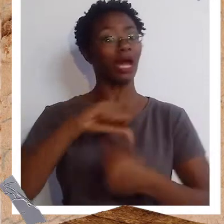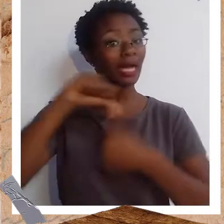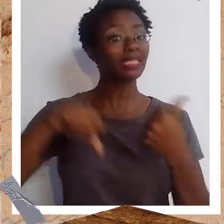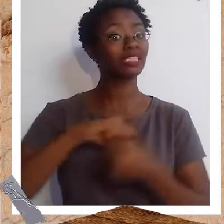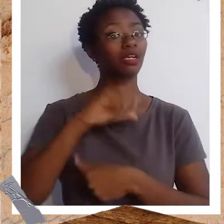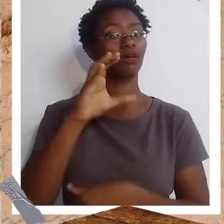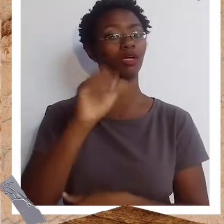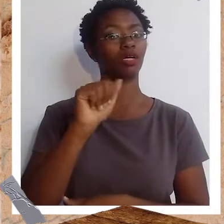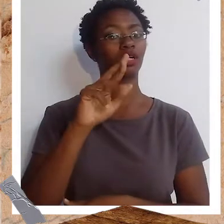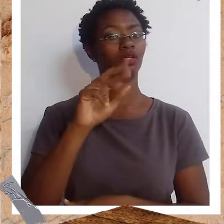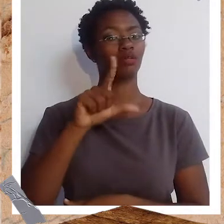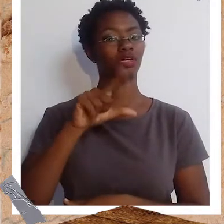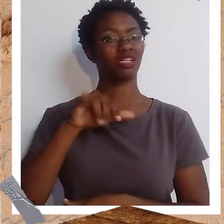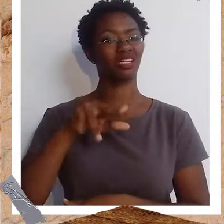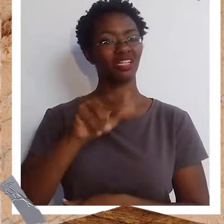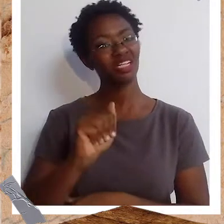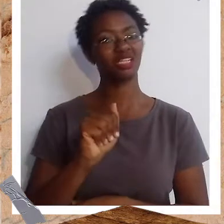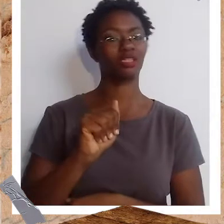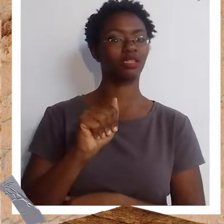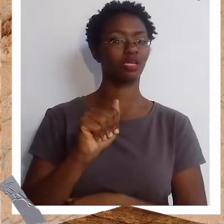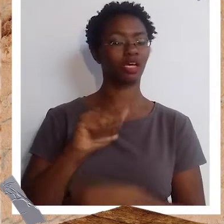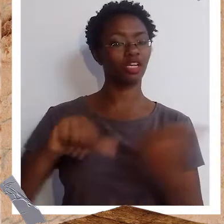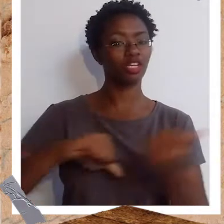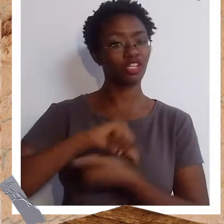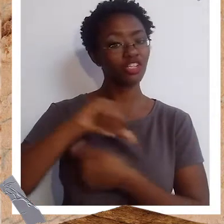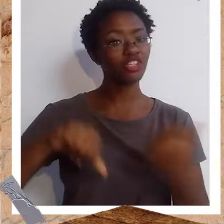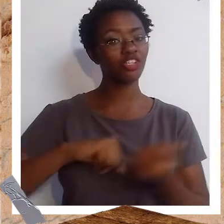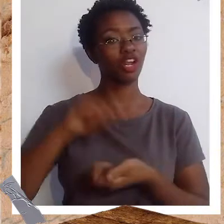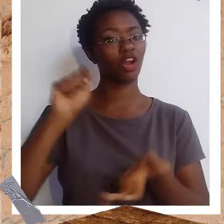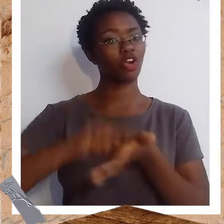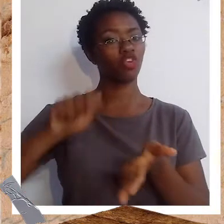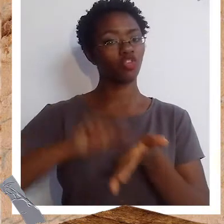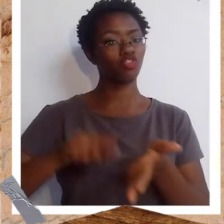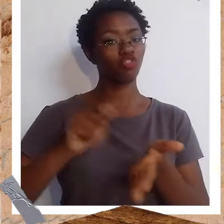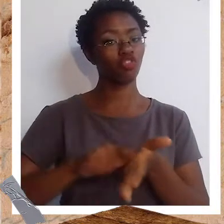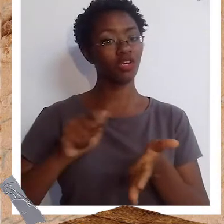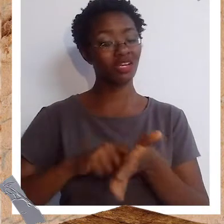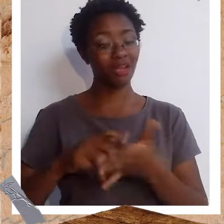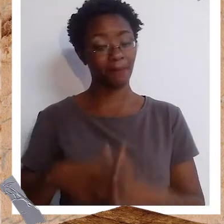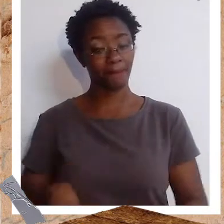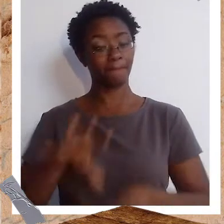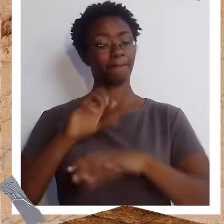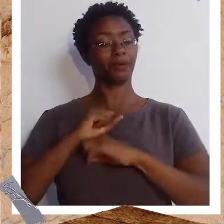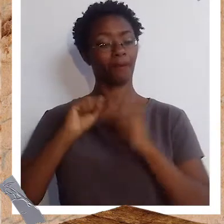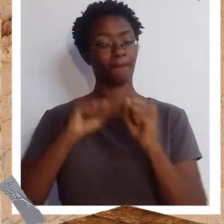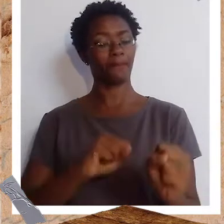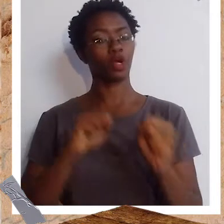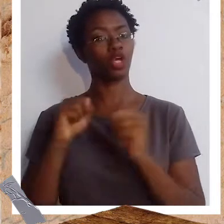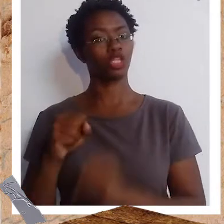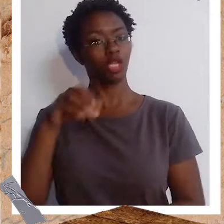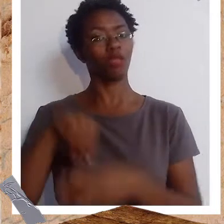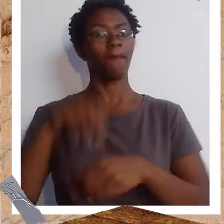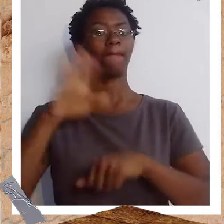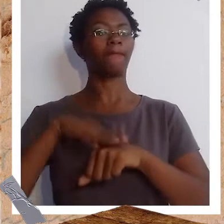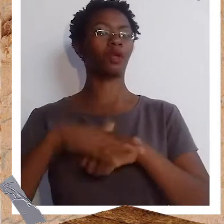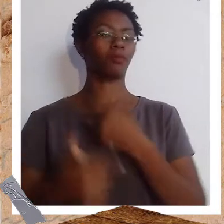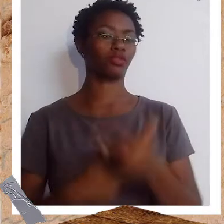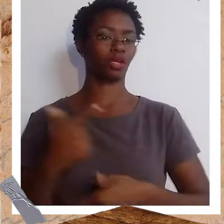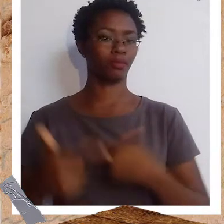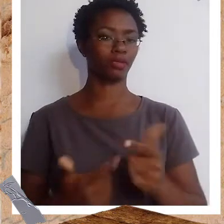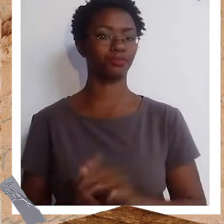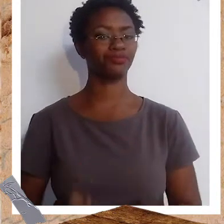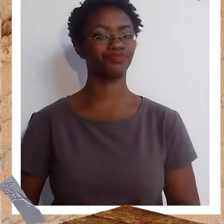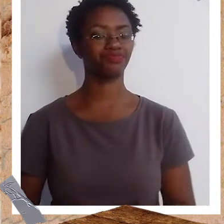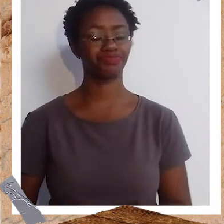Carolina, a autoria, a posse da sua própria obra, o poder sobre a sua própria obra.